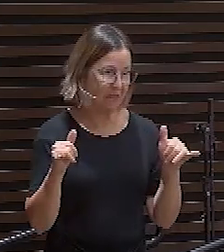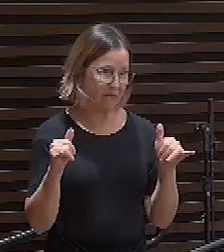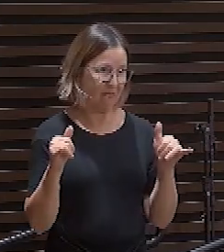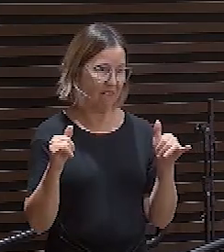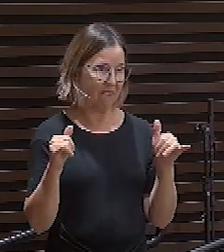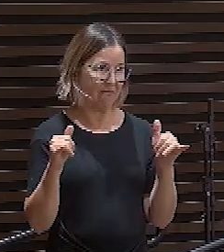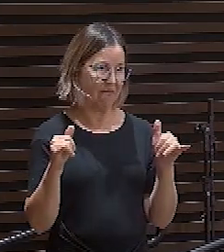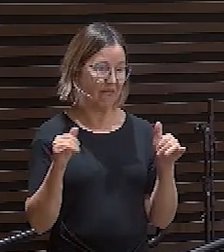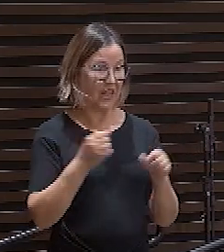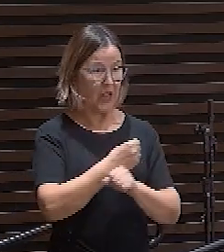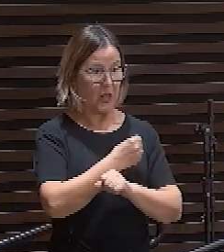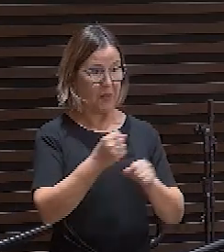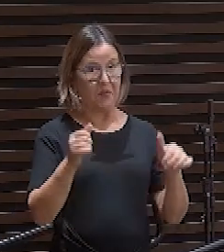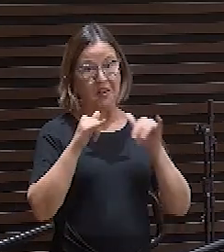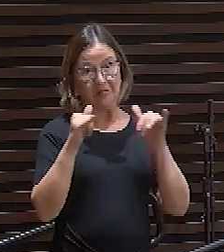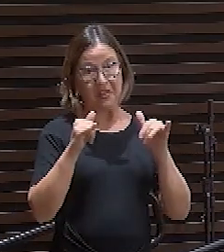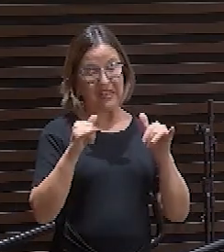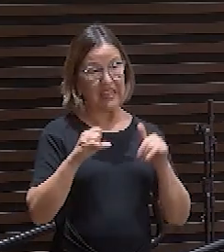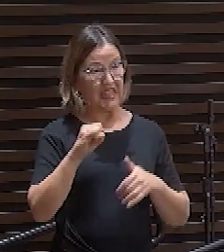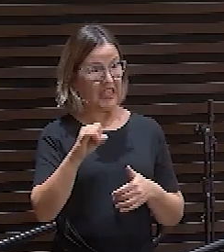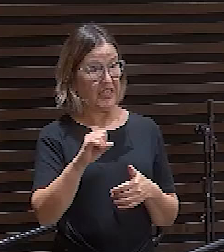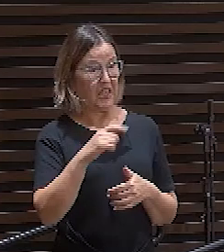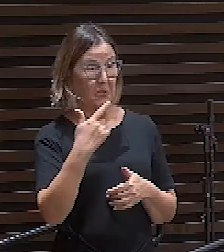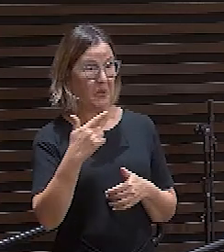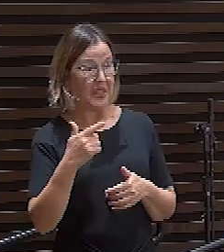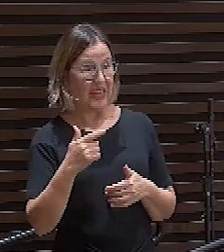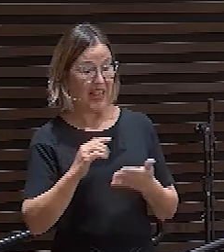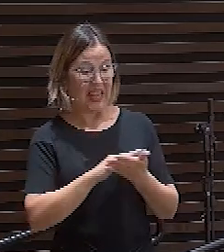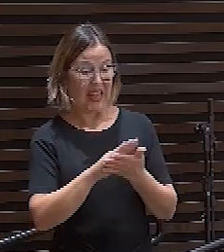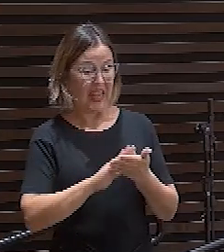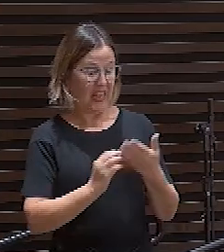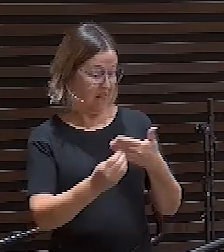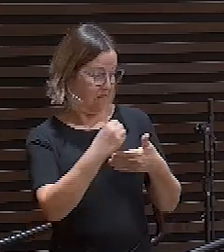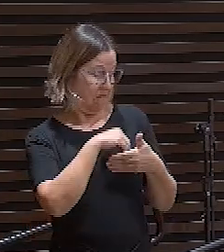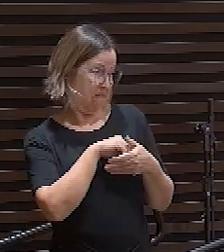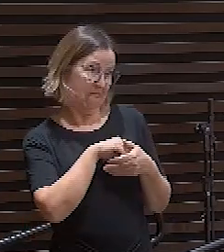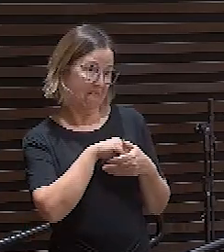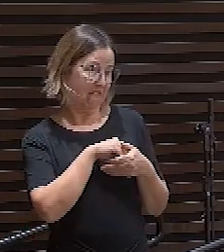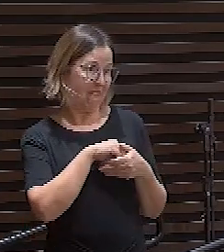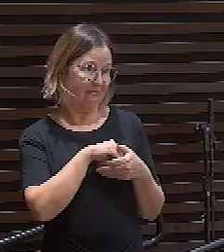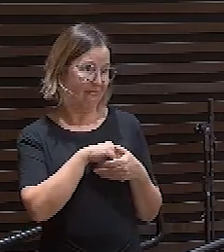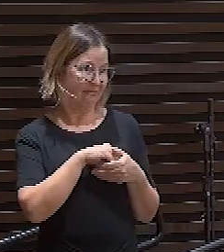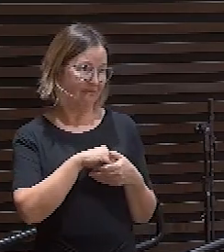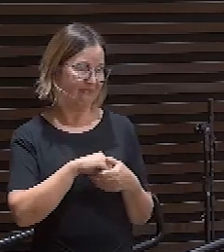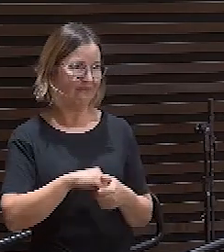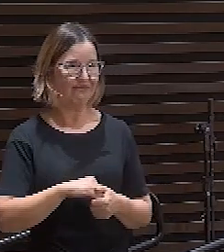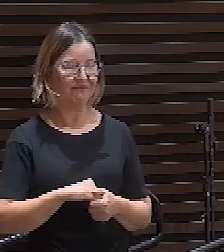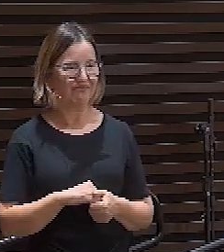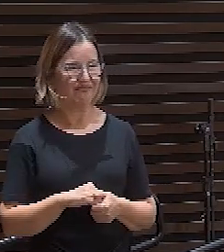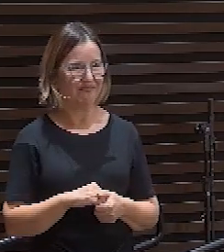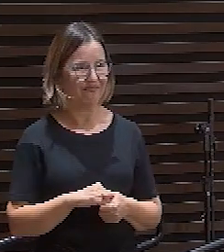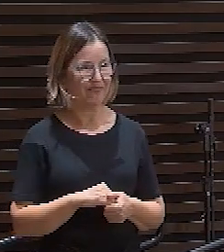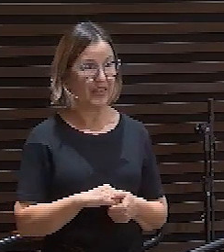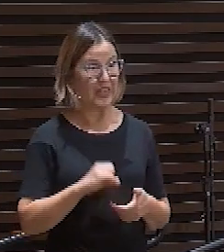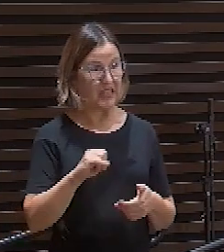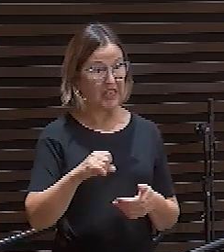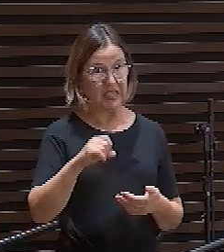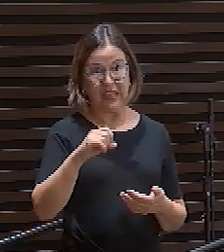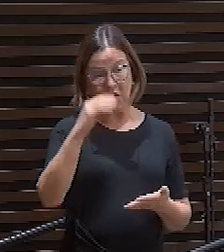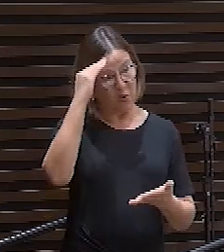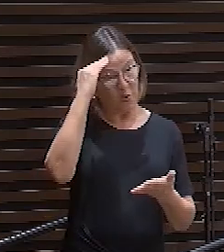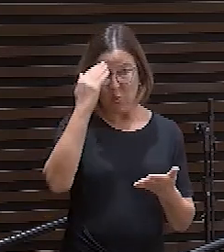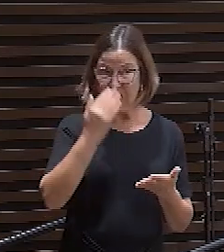não tenho. Eu não posso passar aquilo que eu não creio.